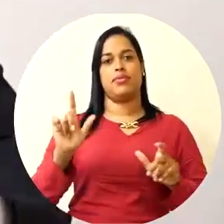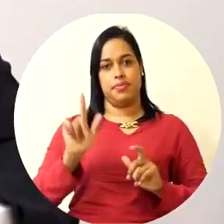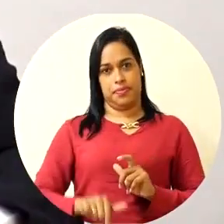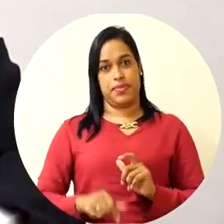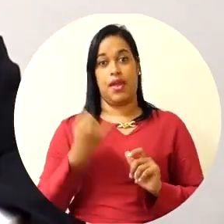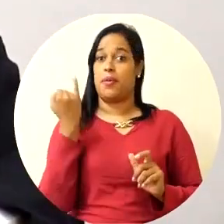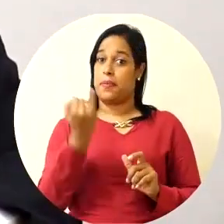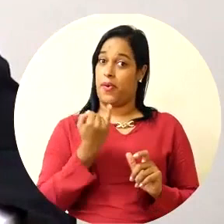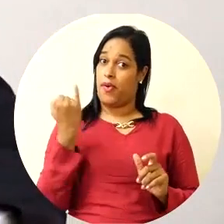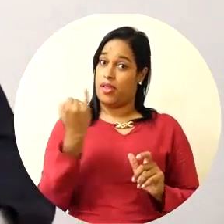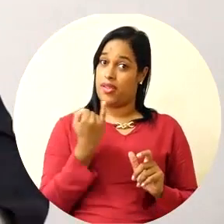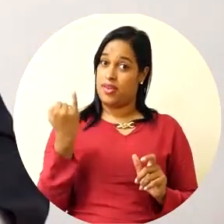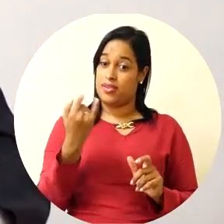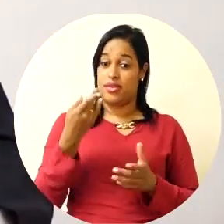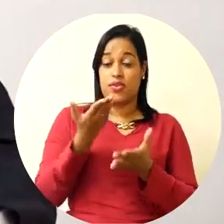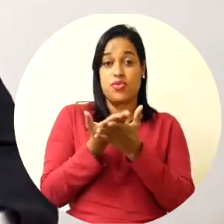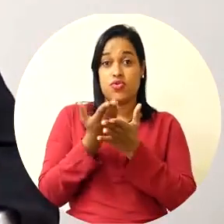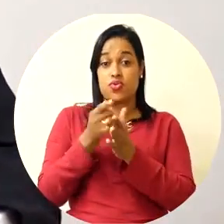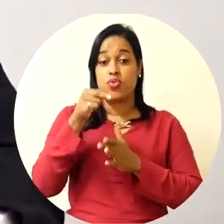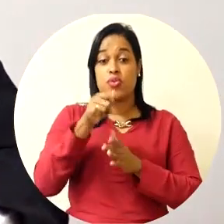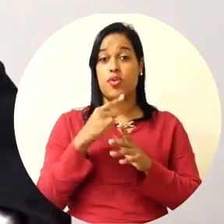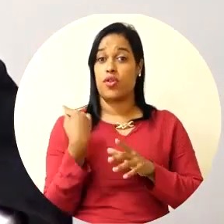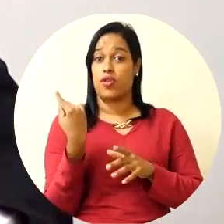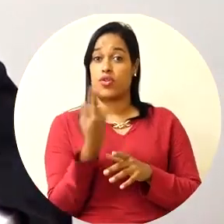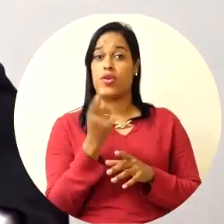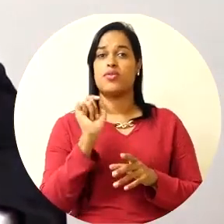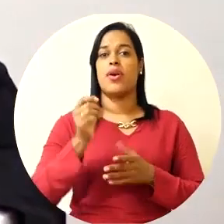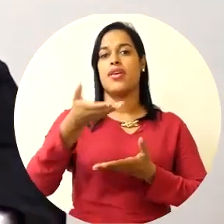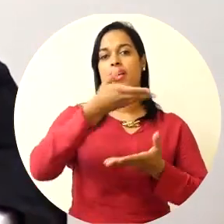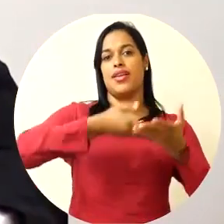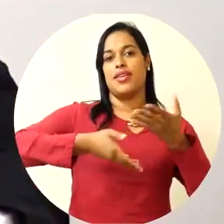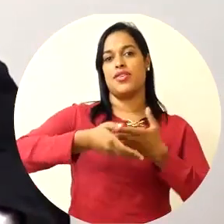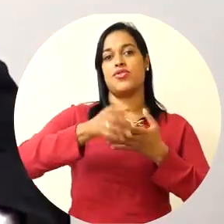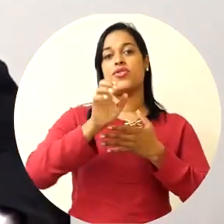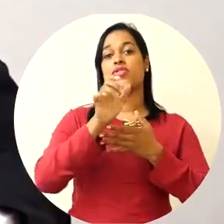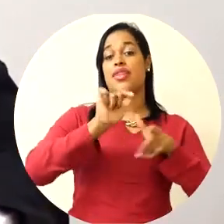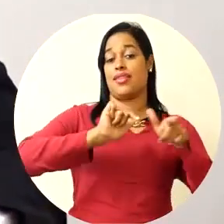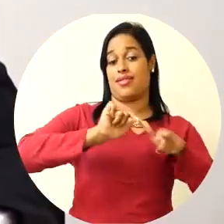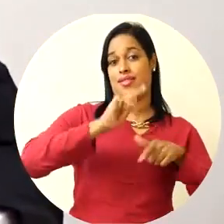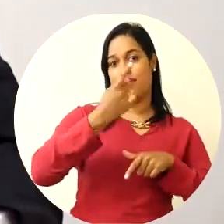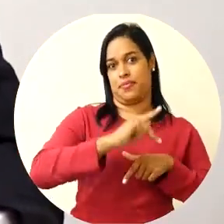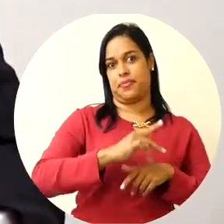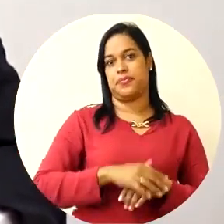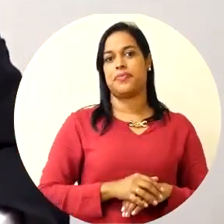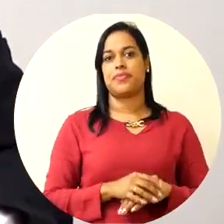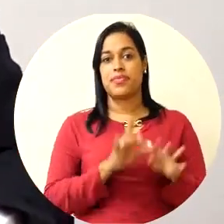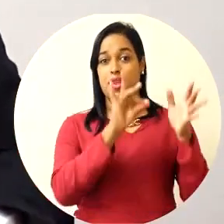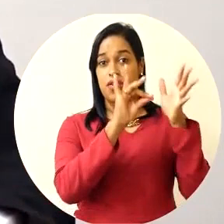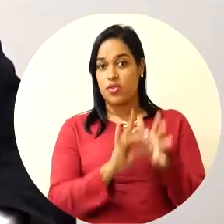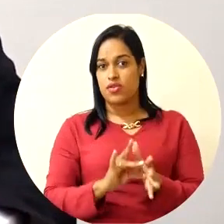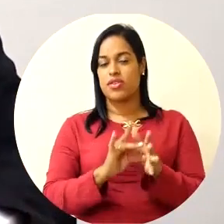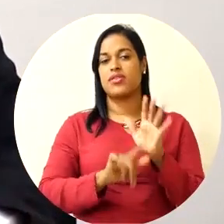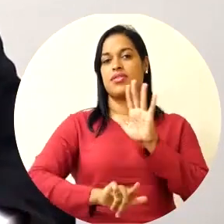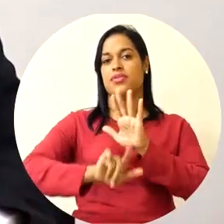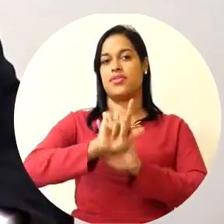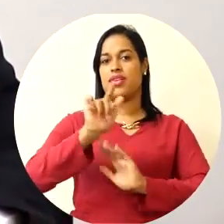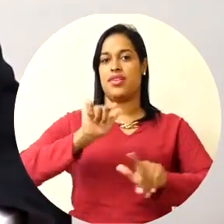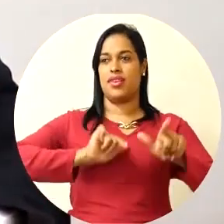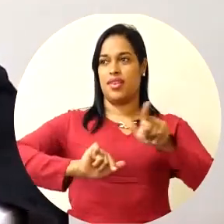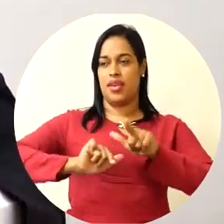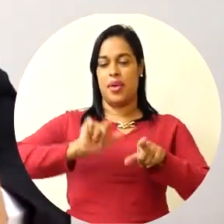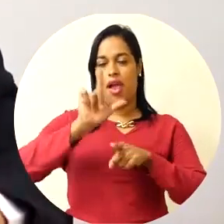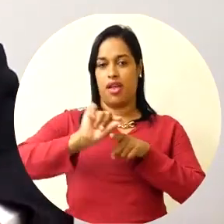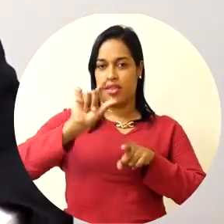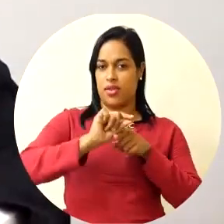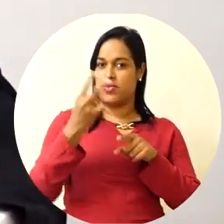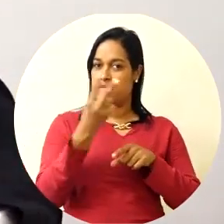maior, certo? A importância do nosso estudo está justamente nas relações de emprego. A consolidação da lei de